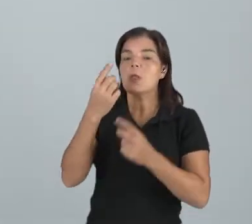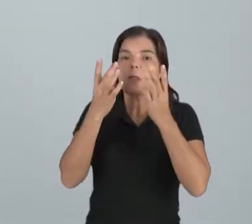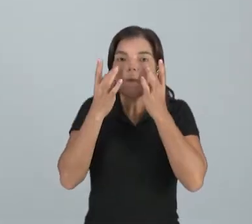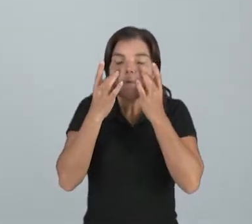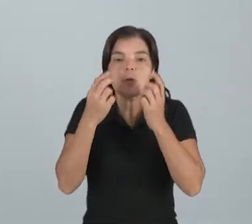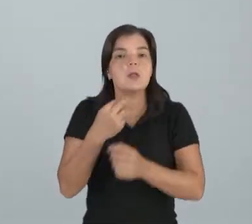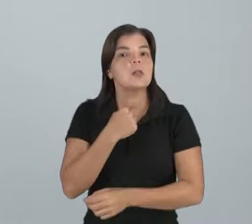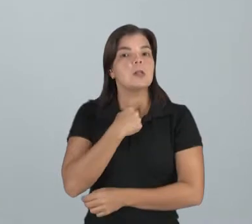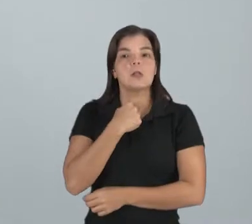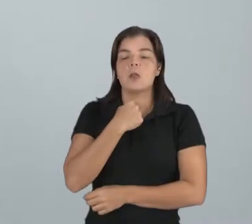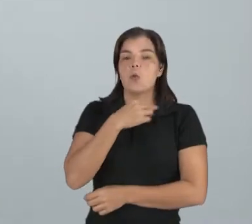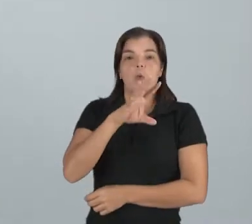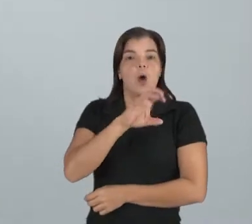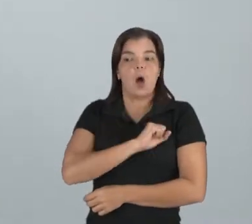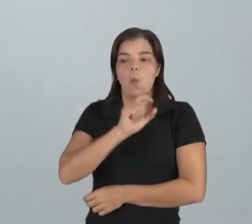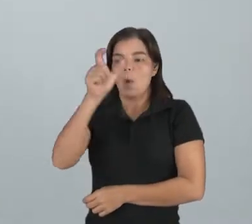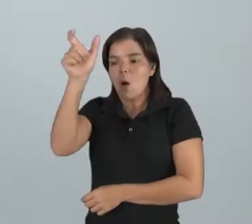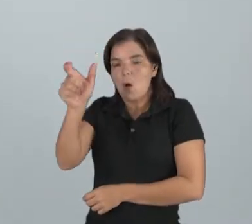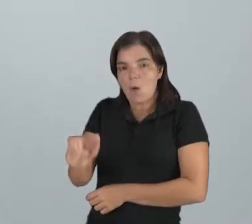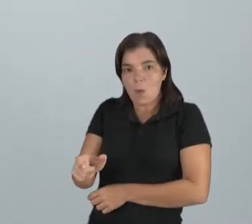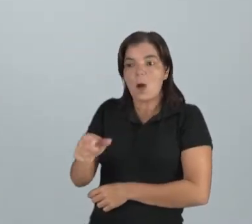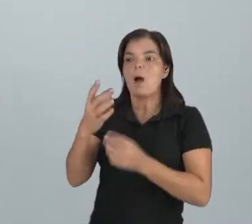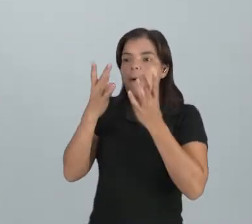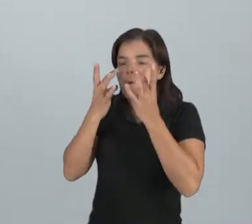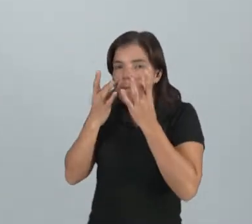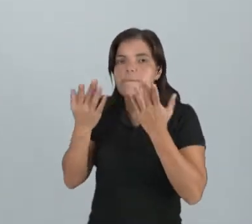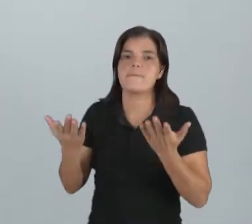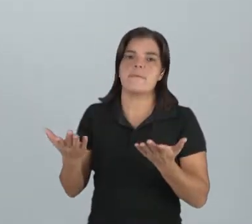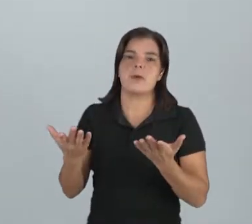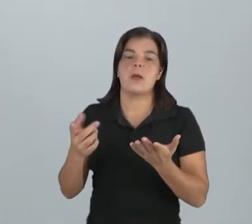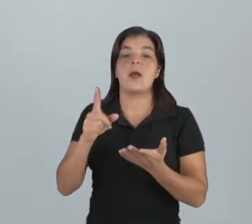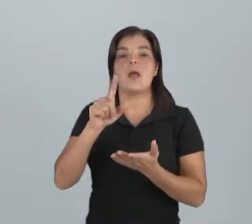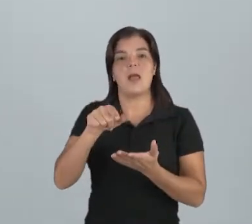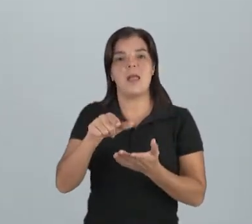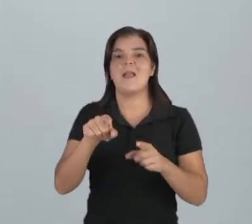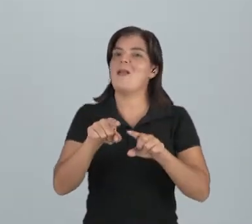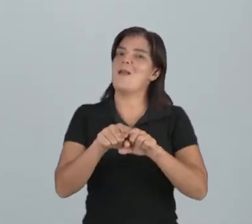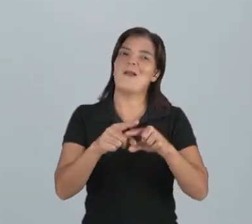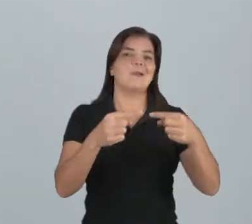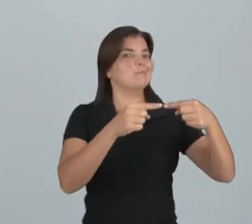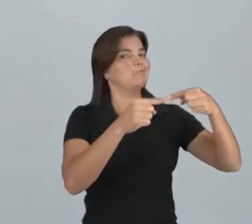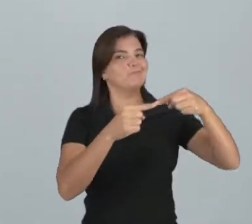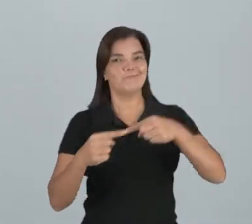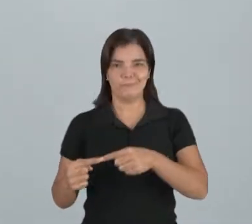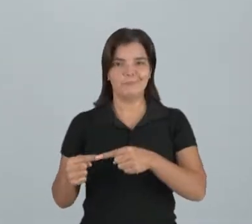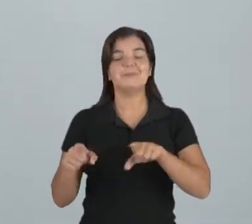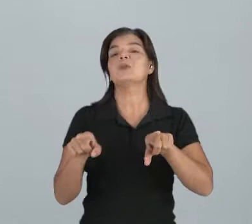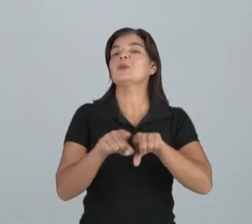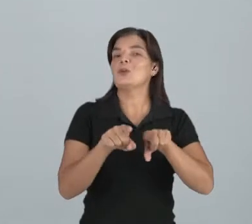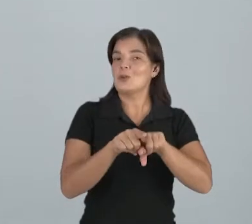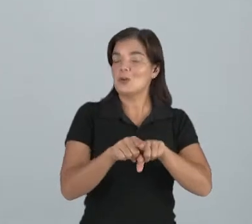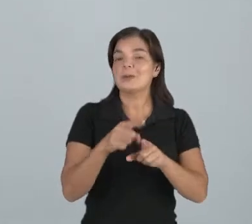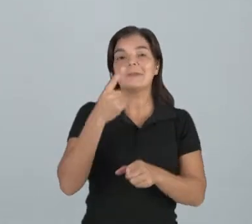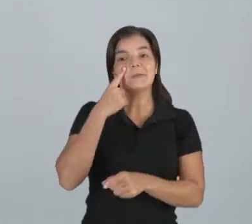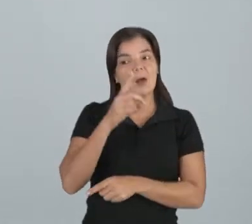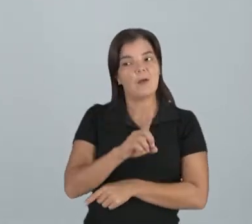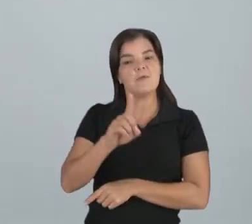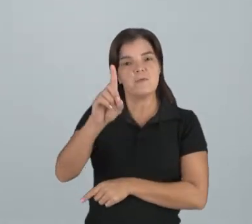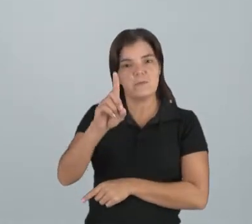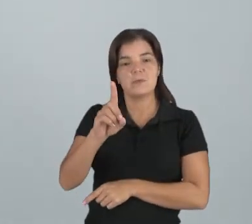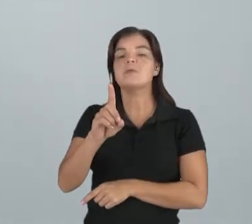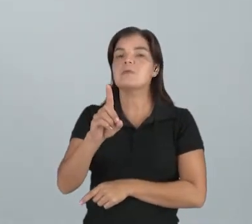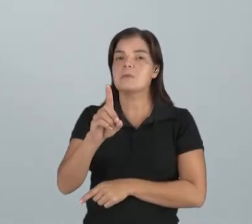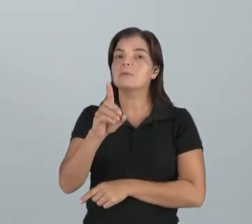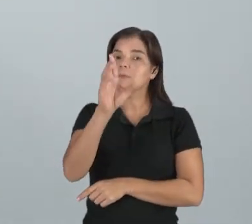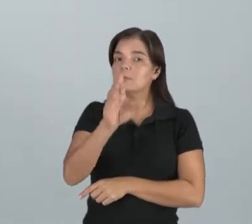pode deixar de amar o próximo a quem vê. Seria uma incoerência. Isso no aspecto da divindade cristã,